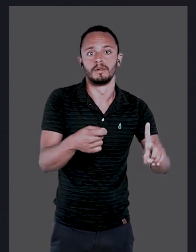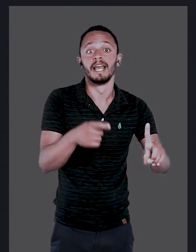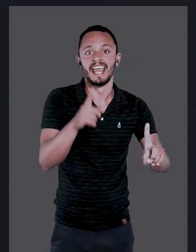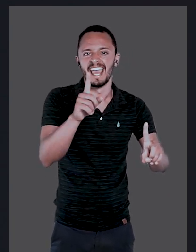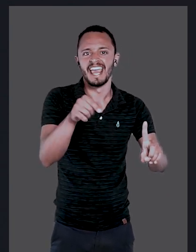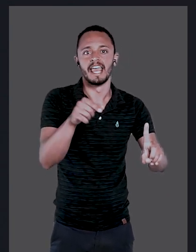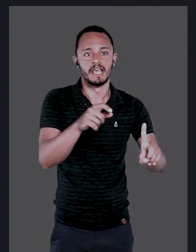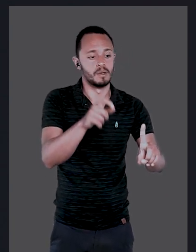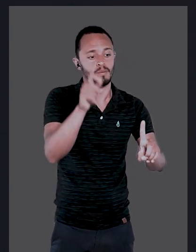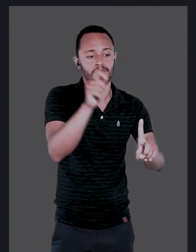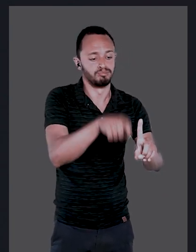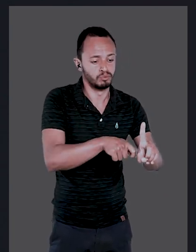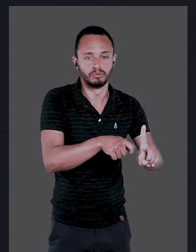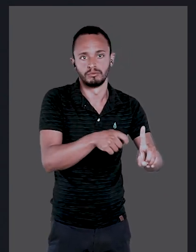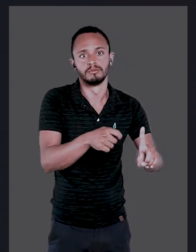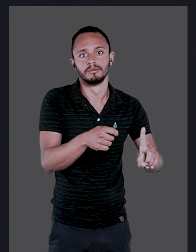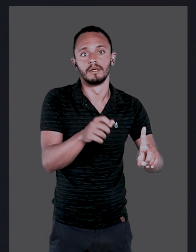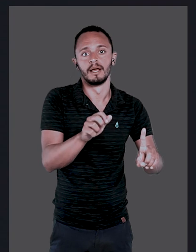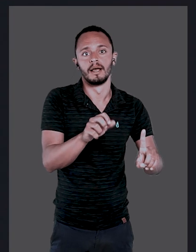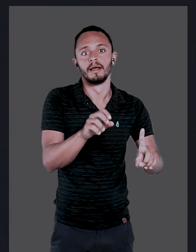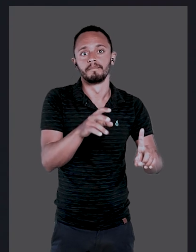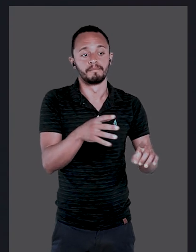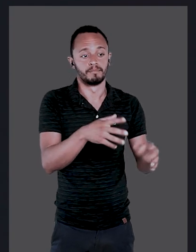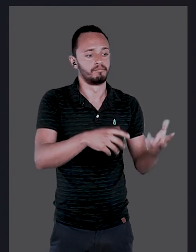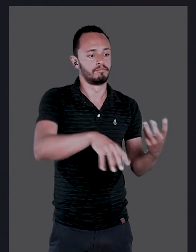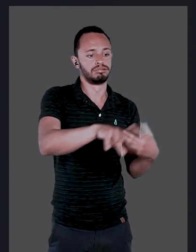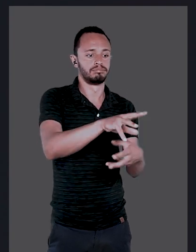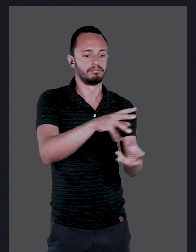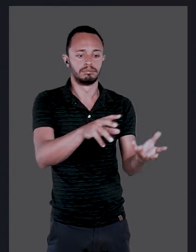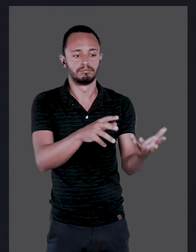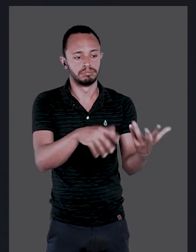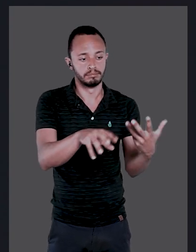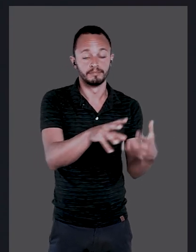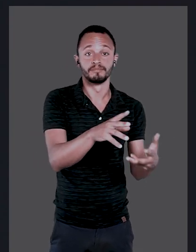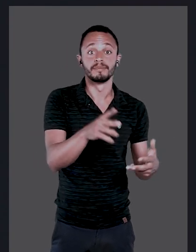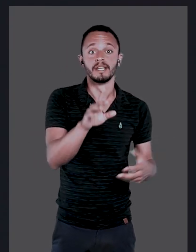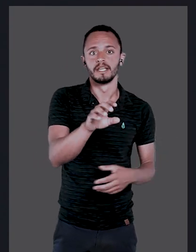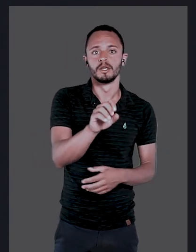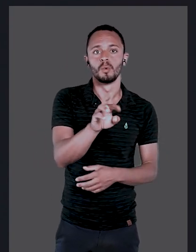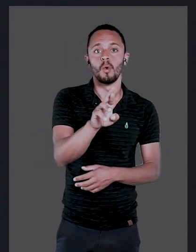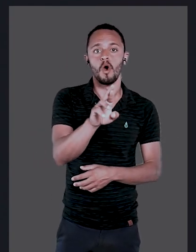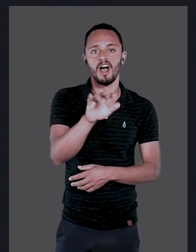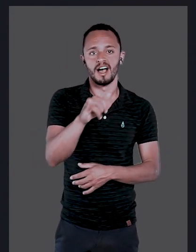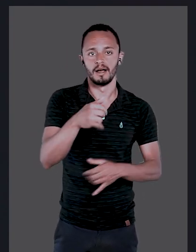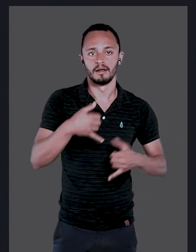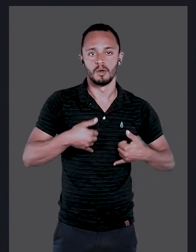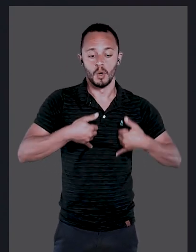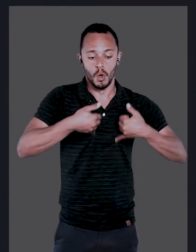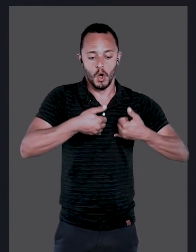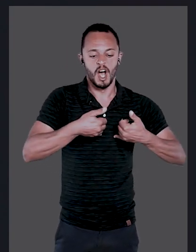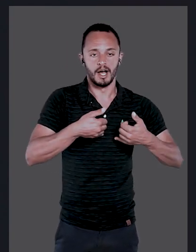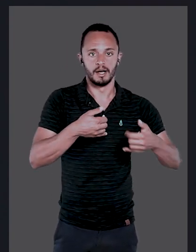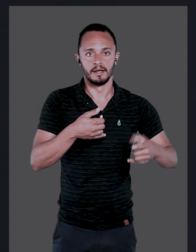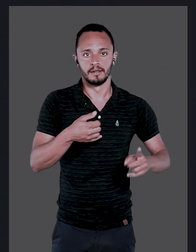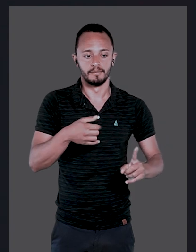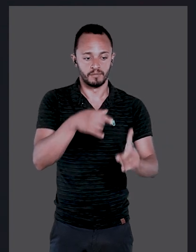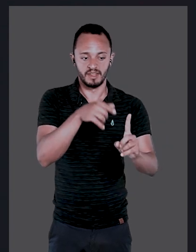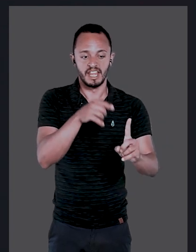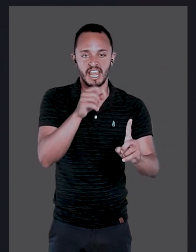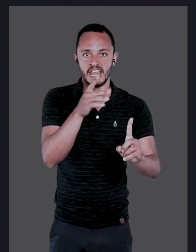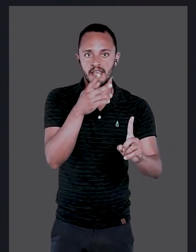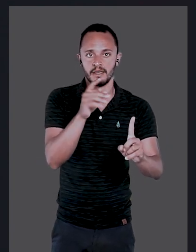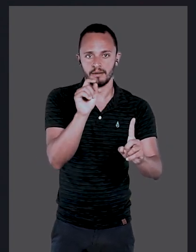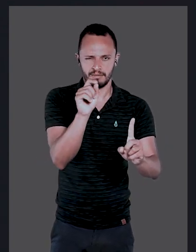estupro, porque é em si um símbolo de um abuso, ela aconteceu por um abuso. E por isso eu queria que o Honra